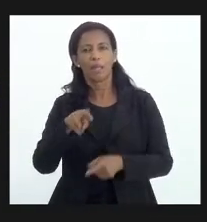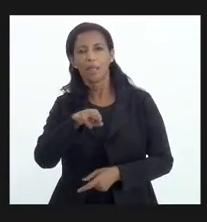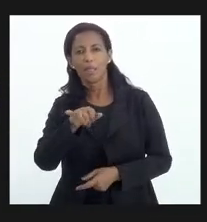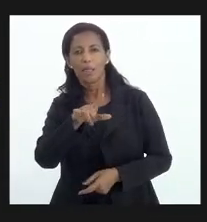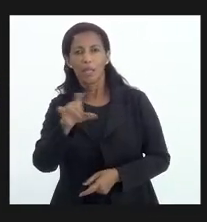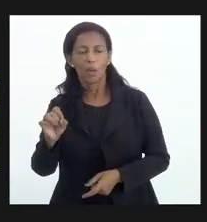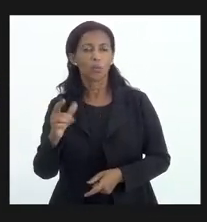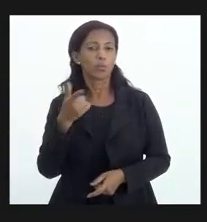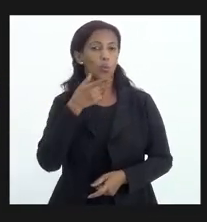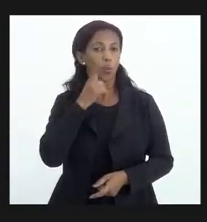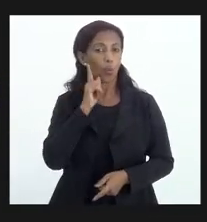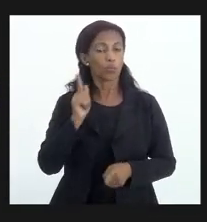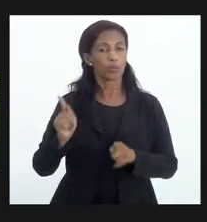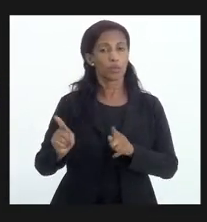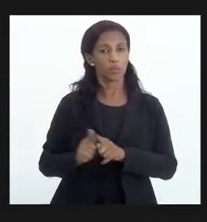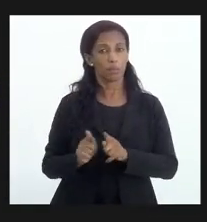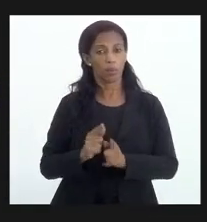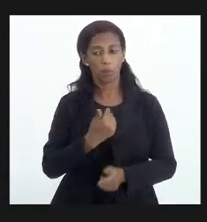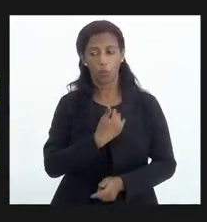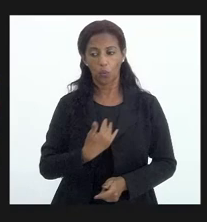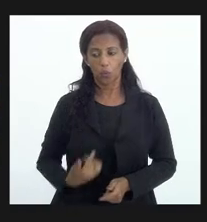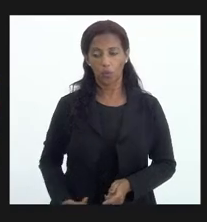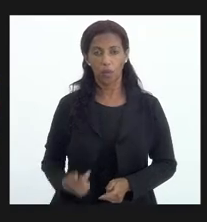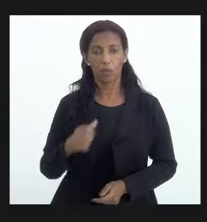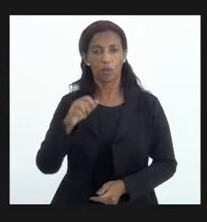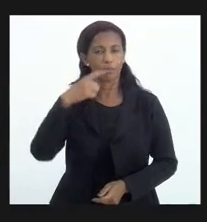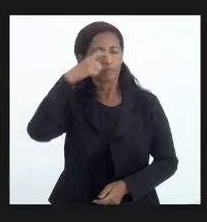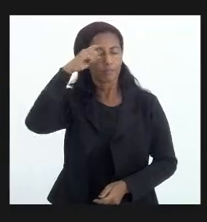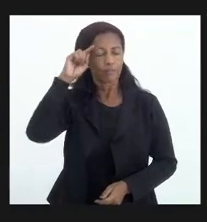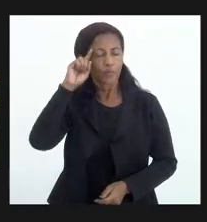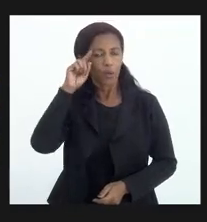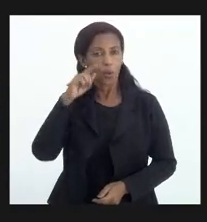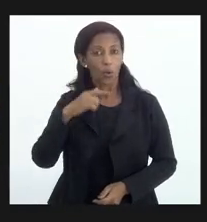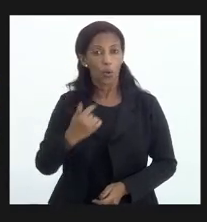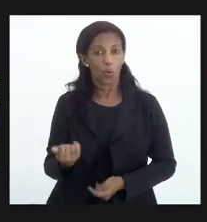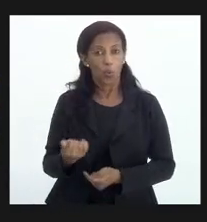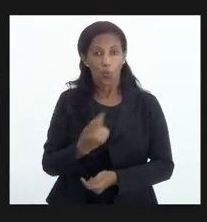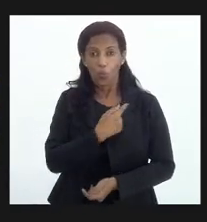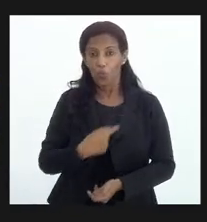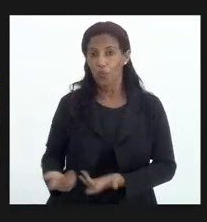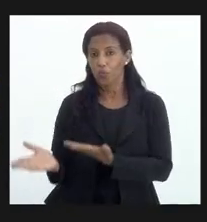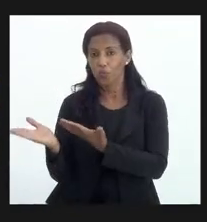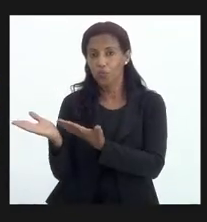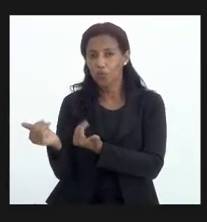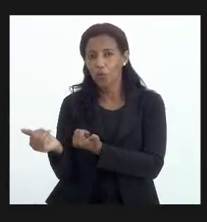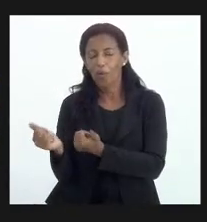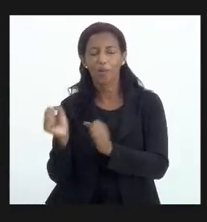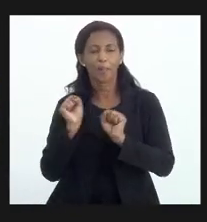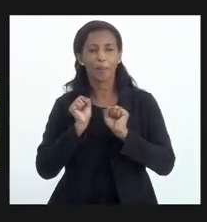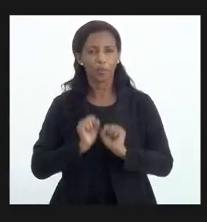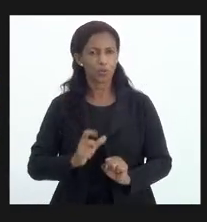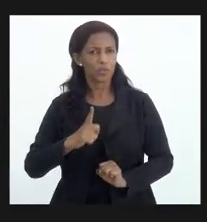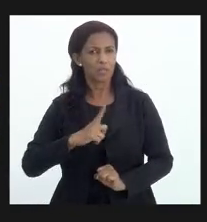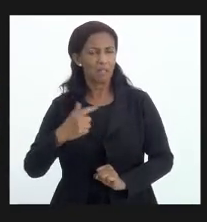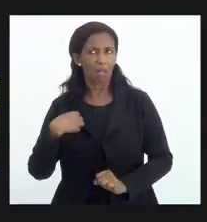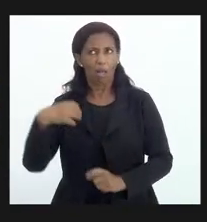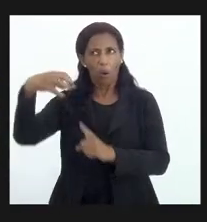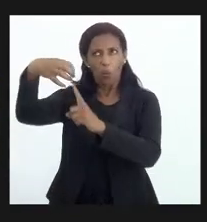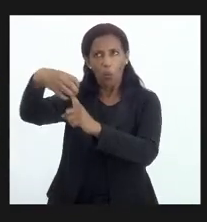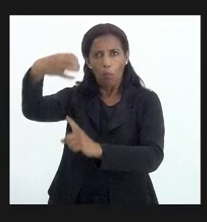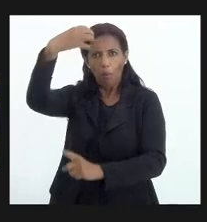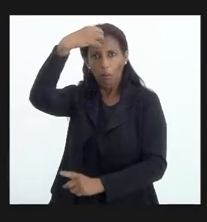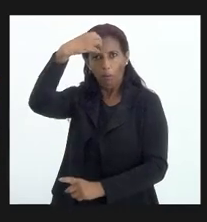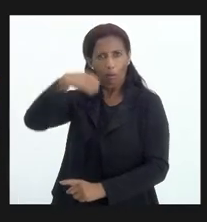apresentação ontem, porque o governo Cláudio Castro, repito, um governo jovem, que poderia ter dito, esta culpa não é